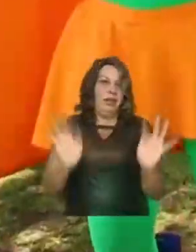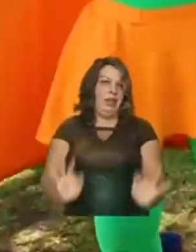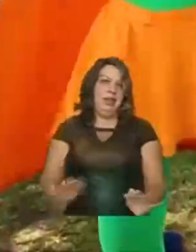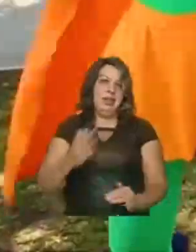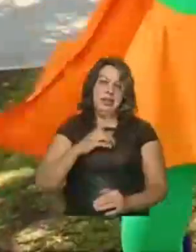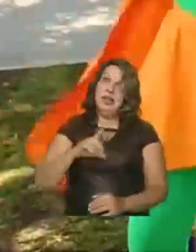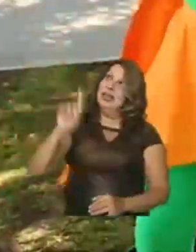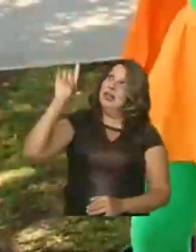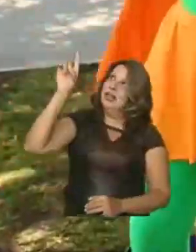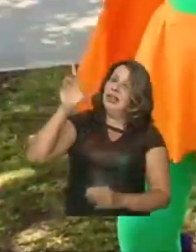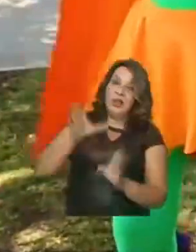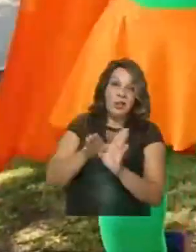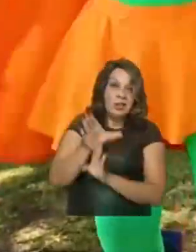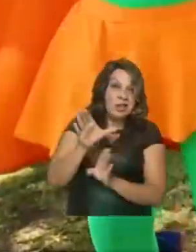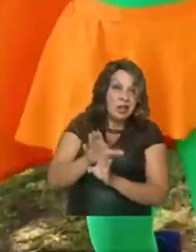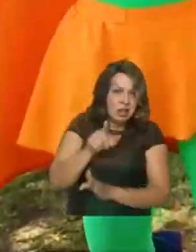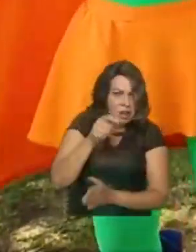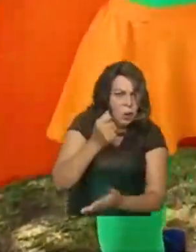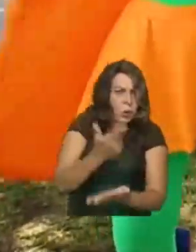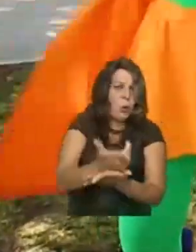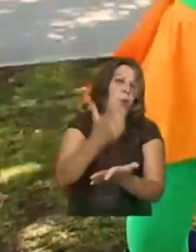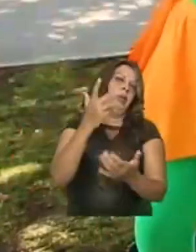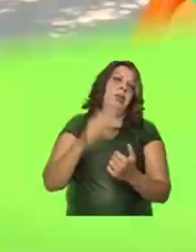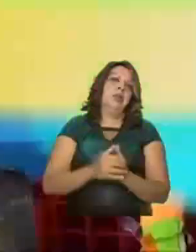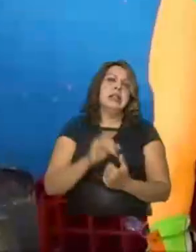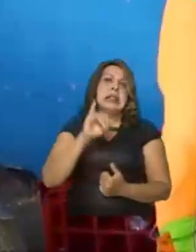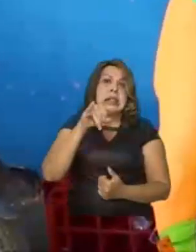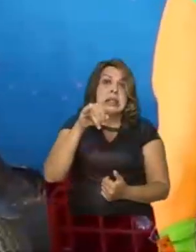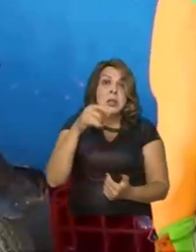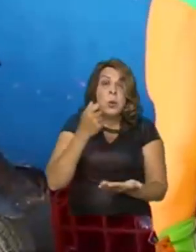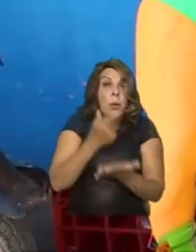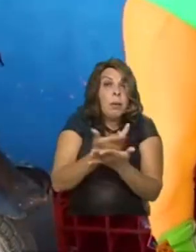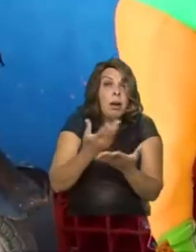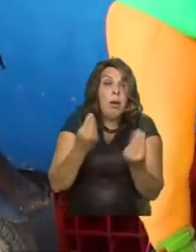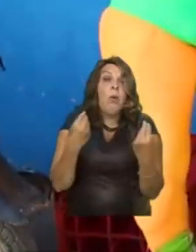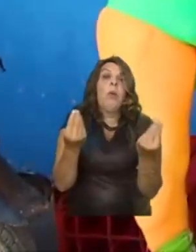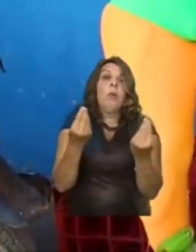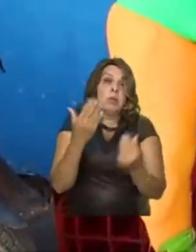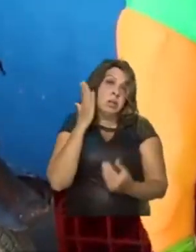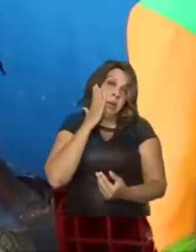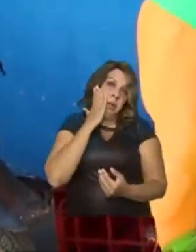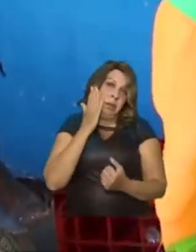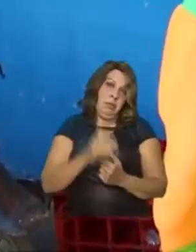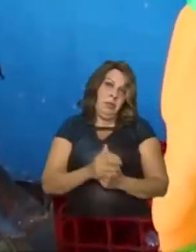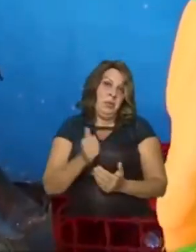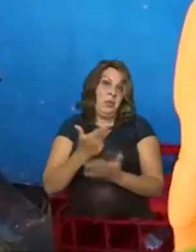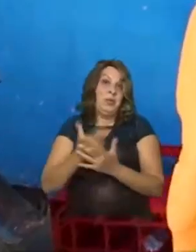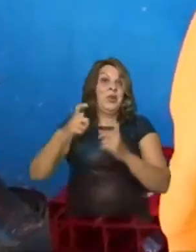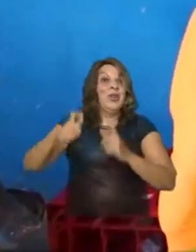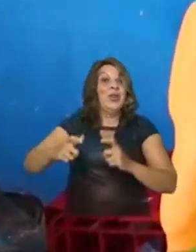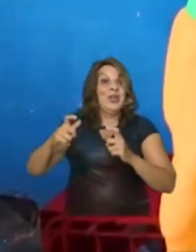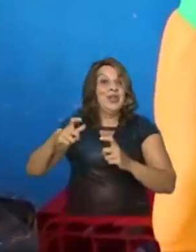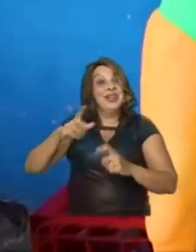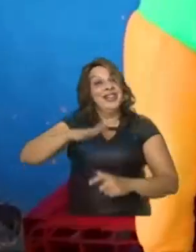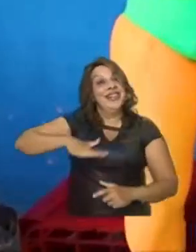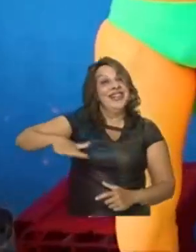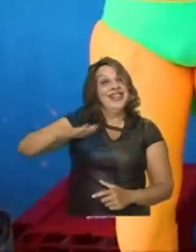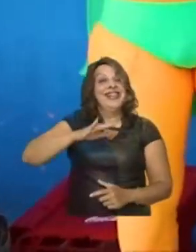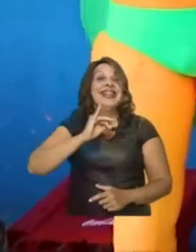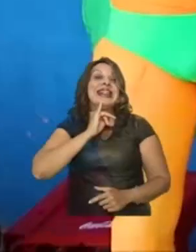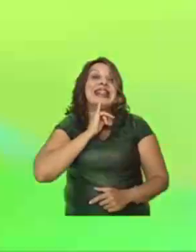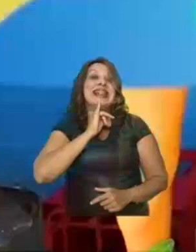Eu aconselho todo mundo comprar, né? Porque quem arrisca não petisca, né? Ele garantiu na Mercearia Oliveira, que faz parte da